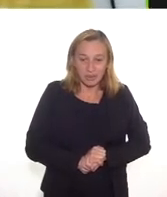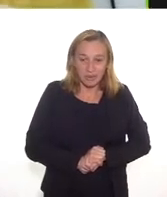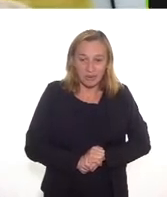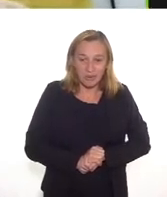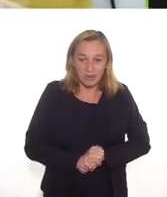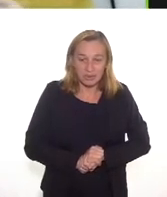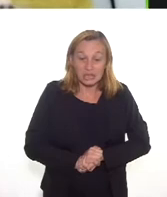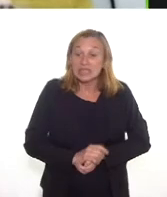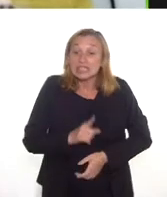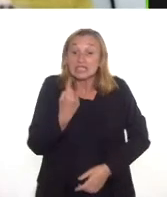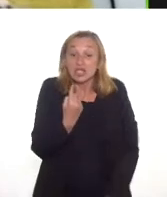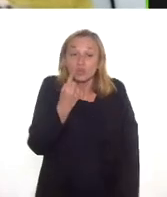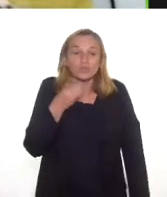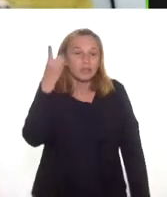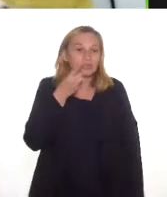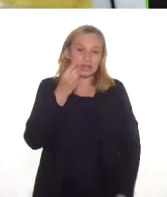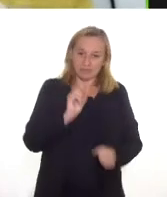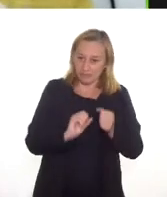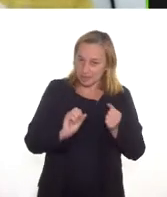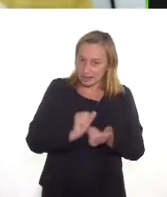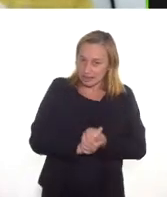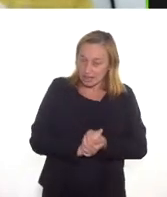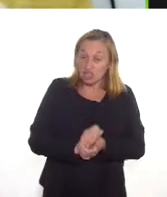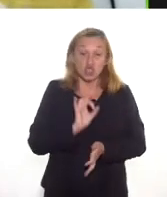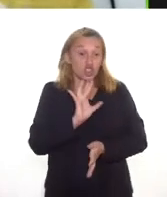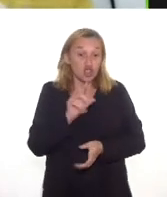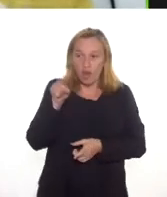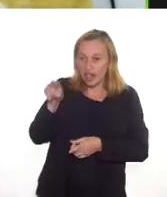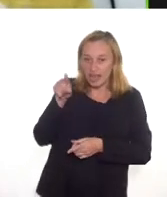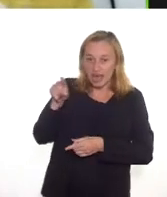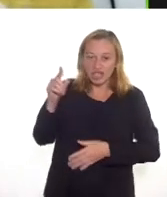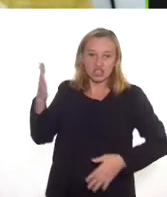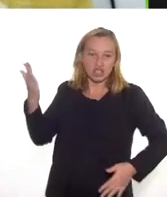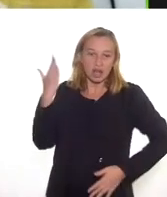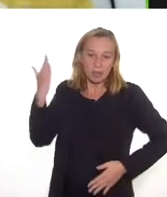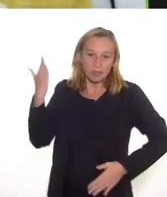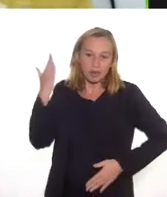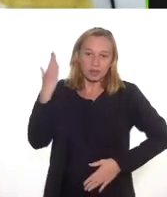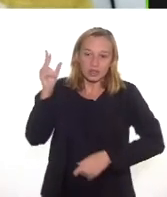vejo aqui nenhum deputado fazer isso, a não ser aqueles que